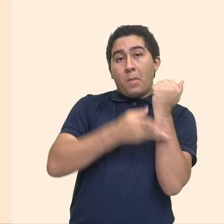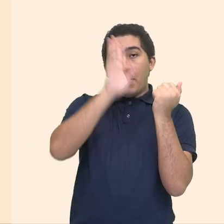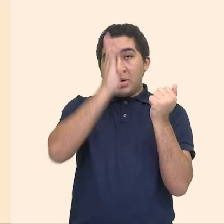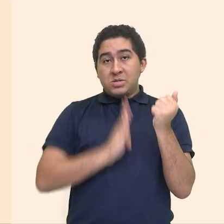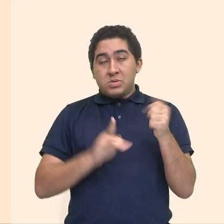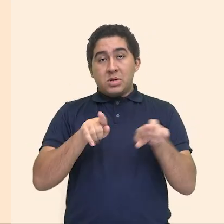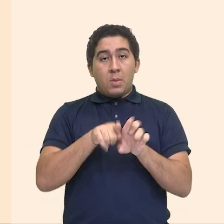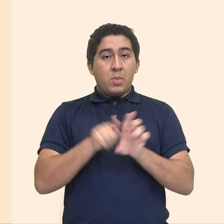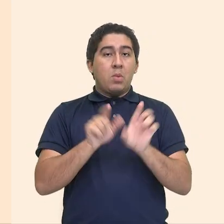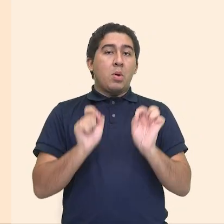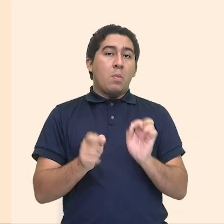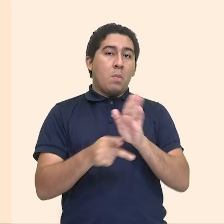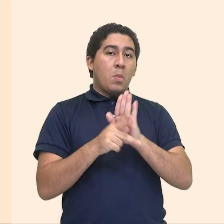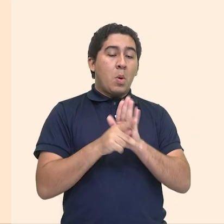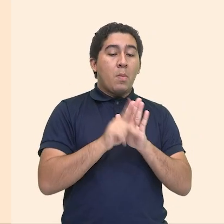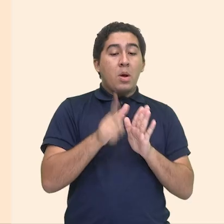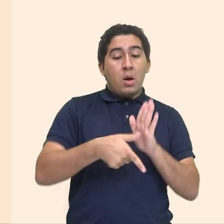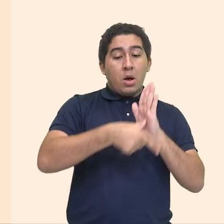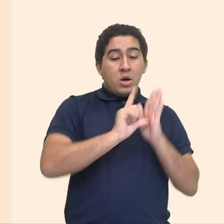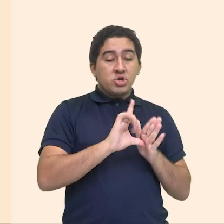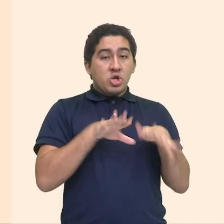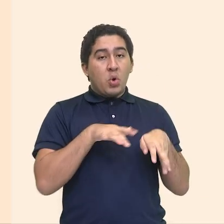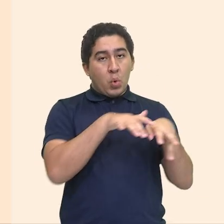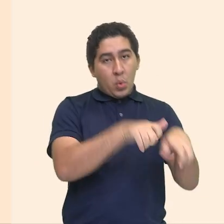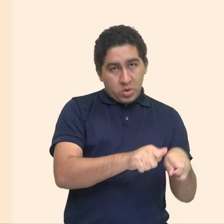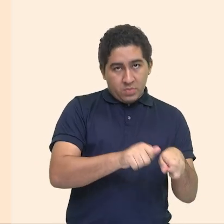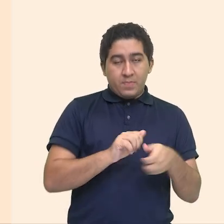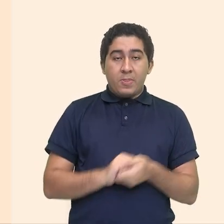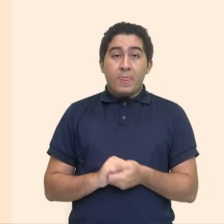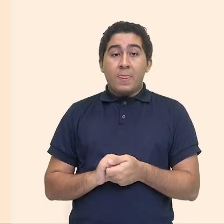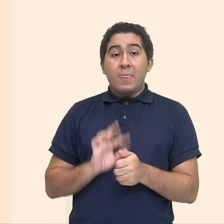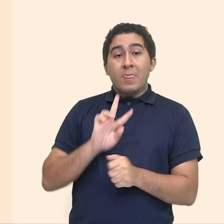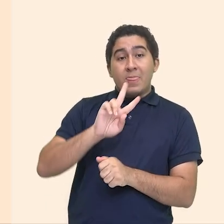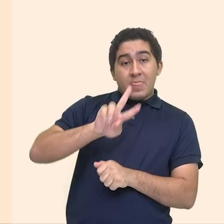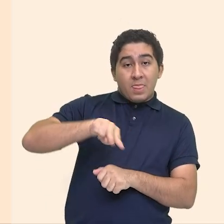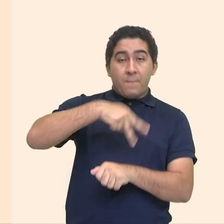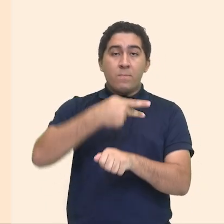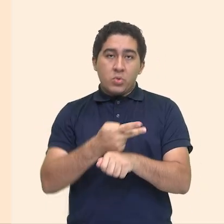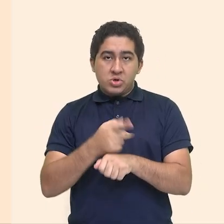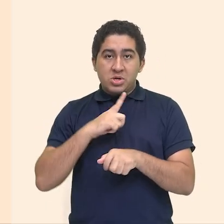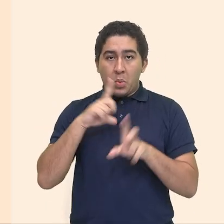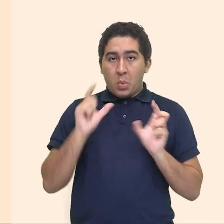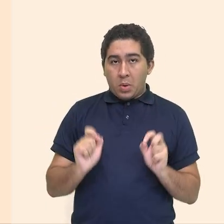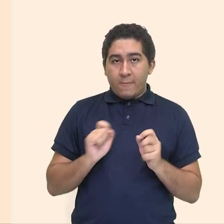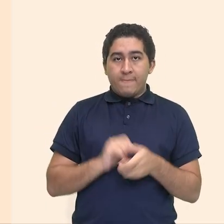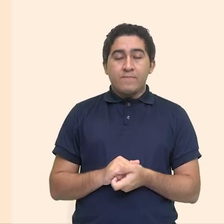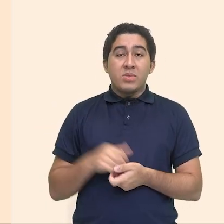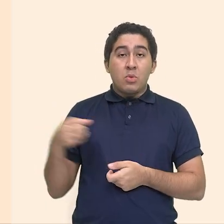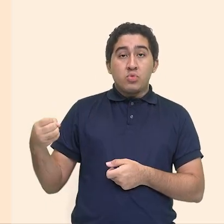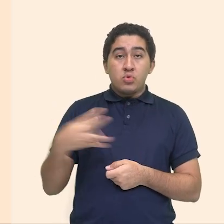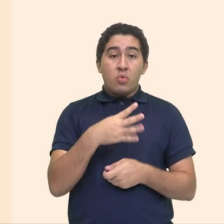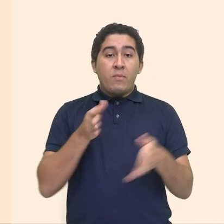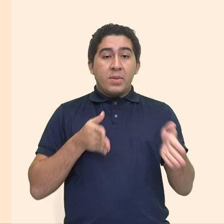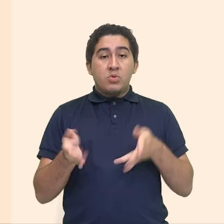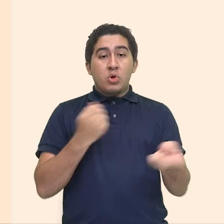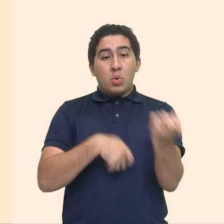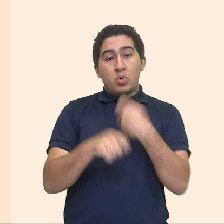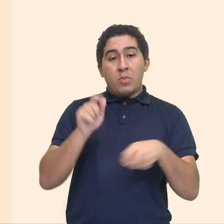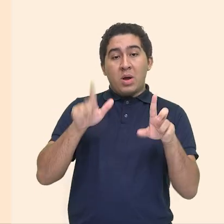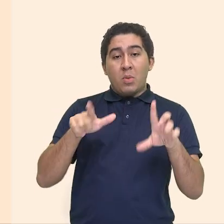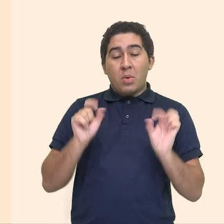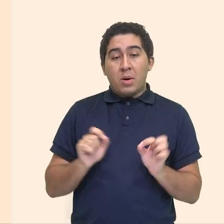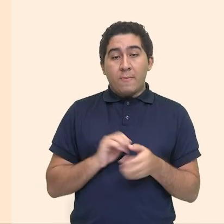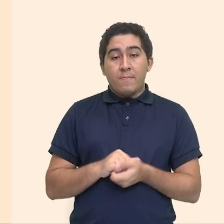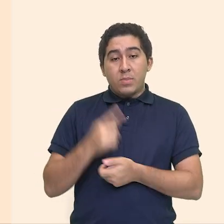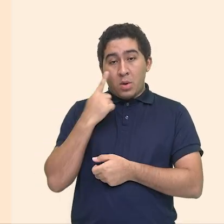processo ali do Brasil pré-colonial. Posteriormente a isso, a gente tem um novo ciclo econômico, que é o